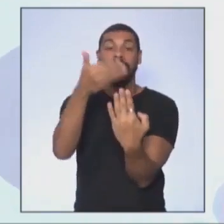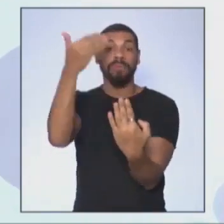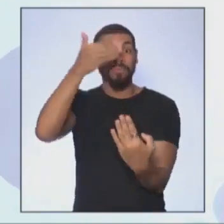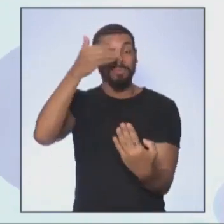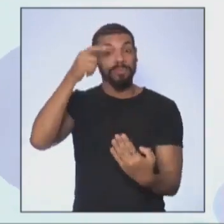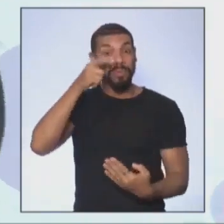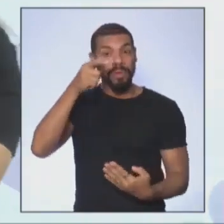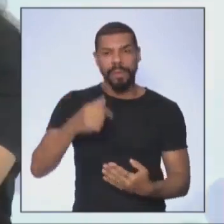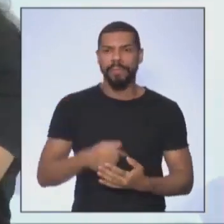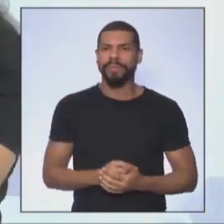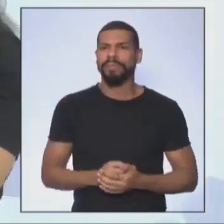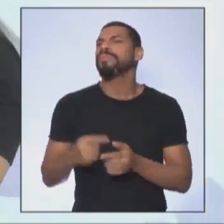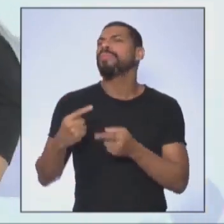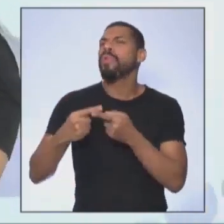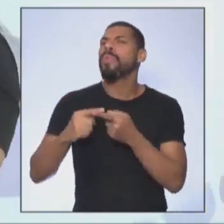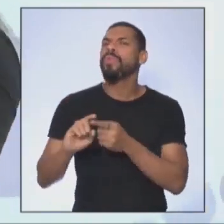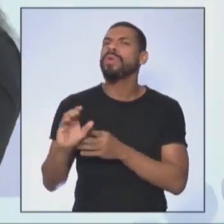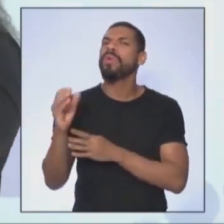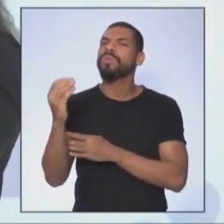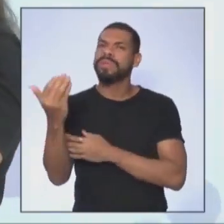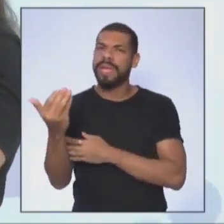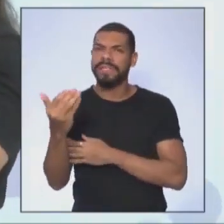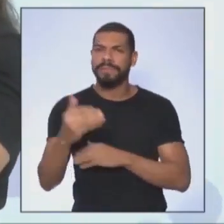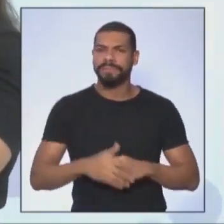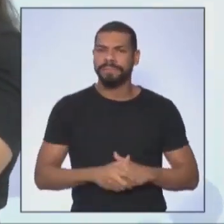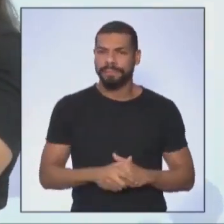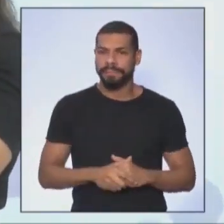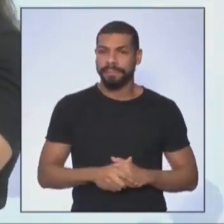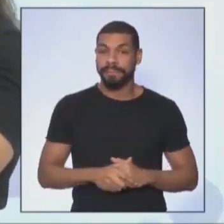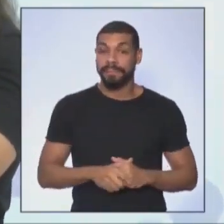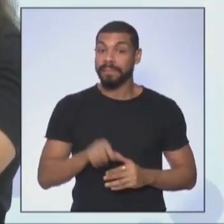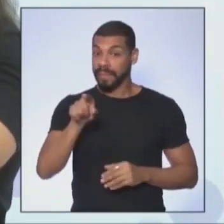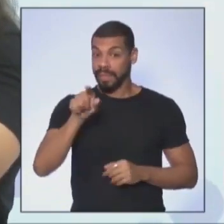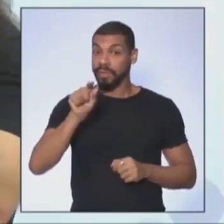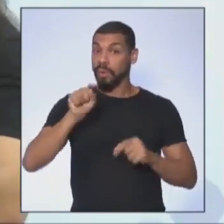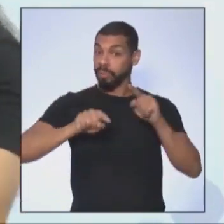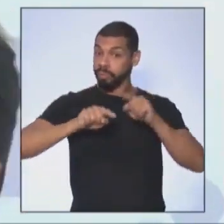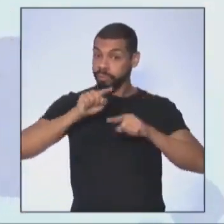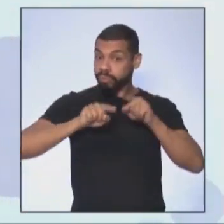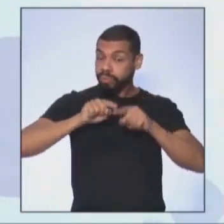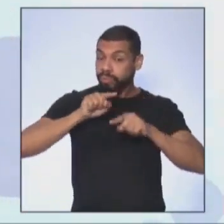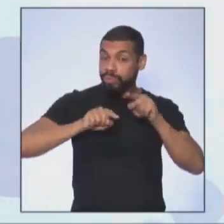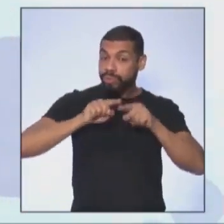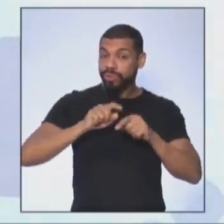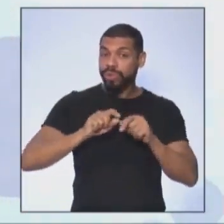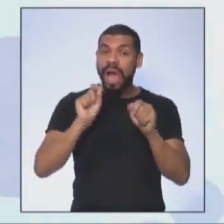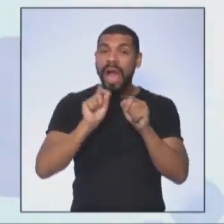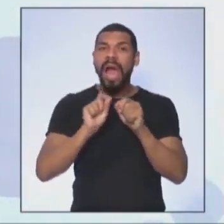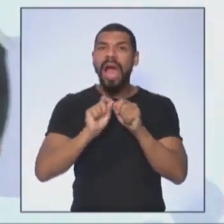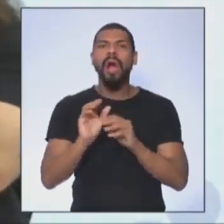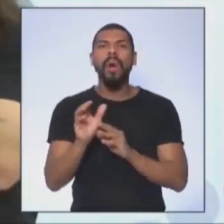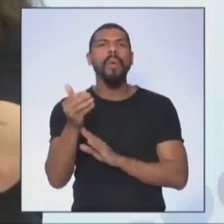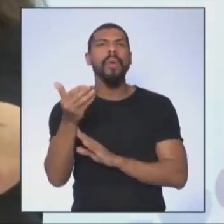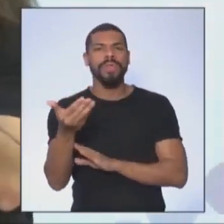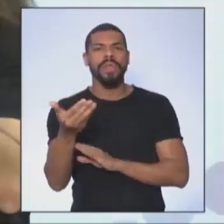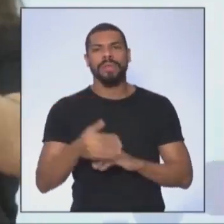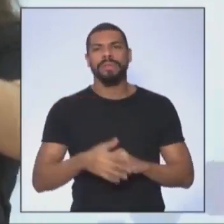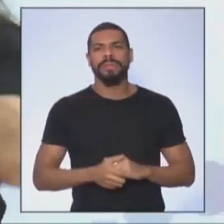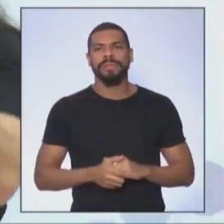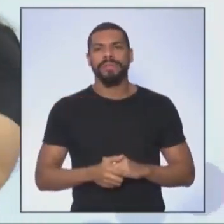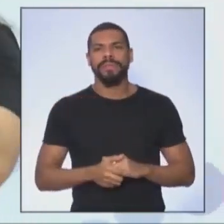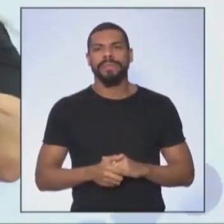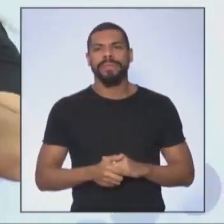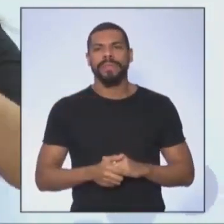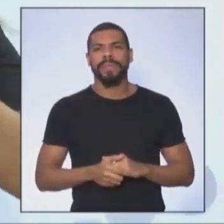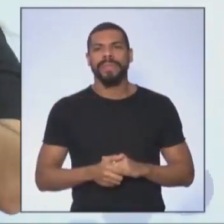Isso acontece porque isso aqui é fabricado de tal maneira que